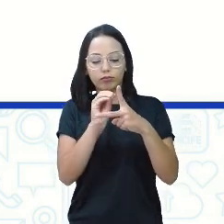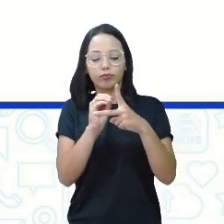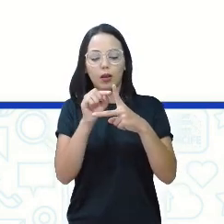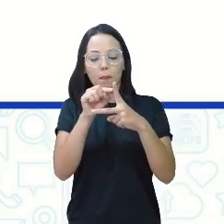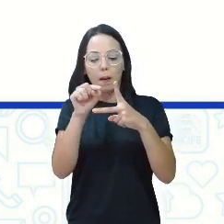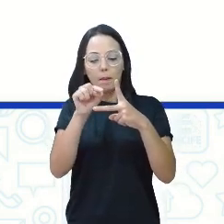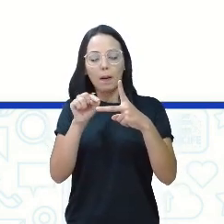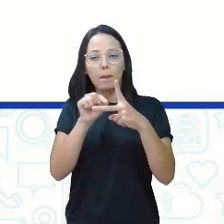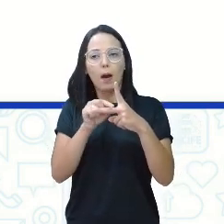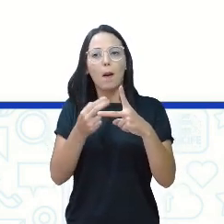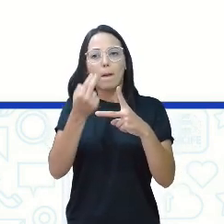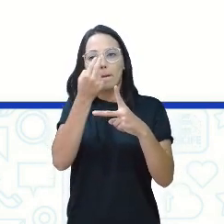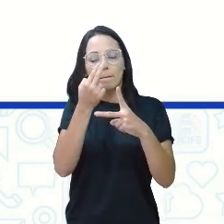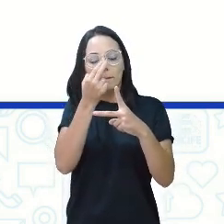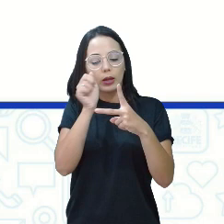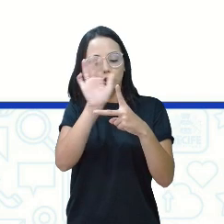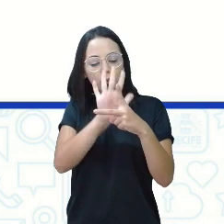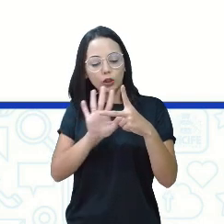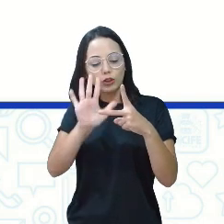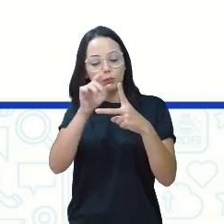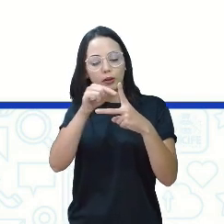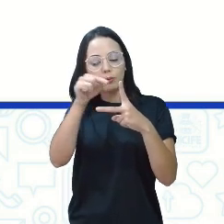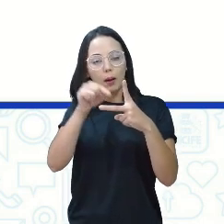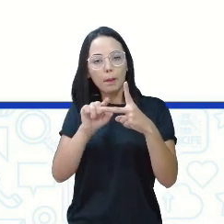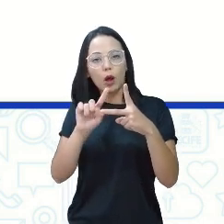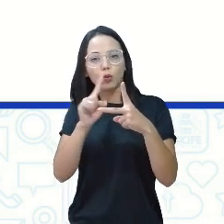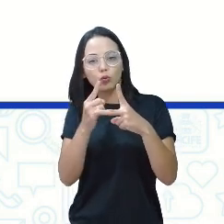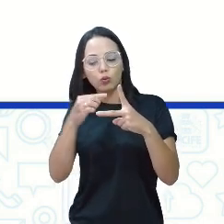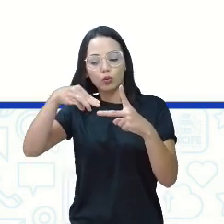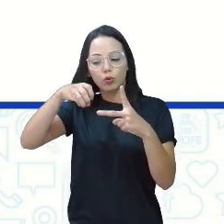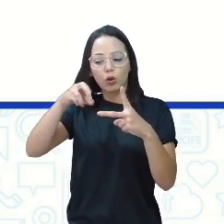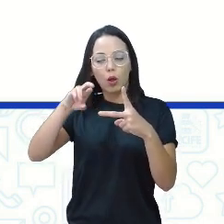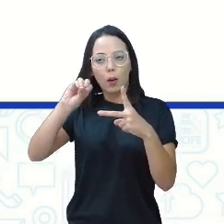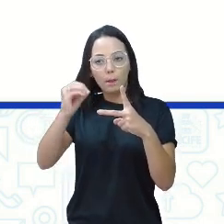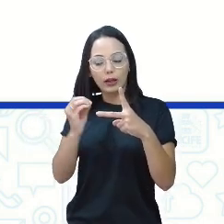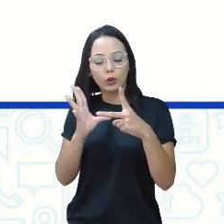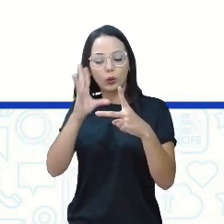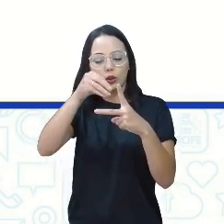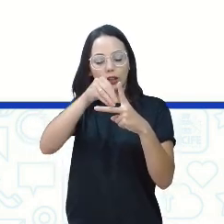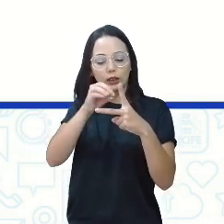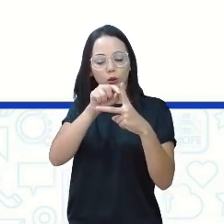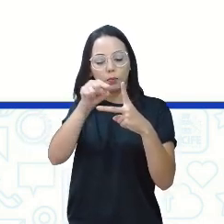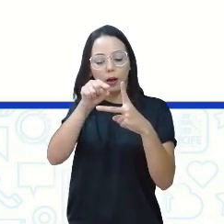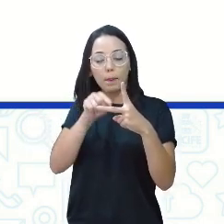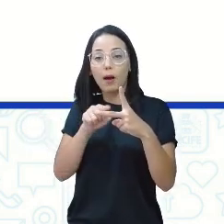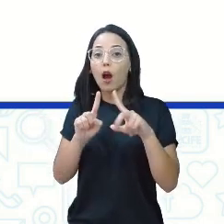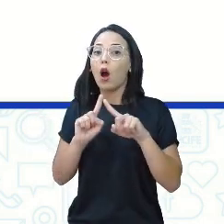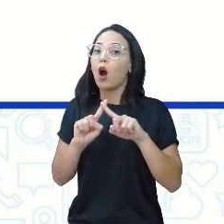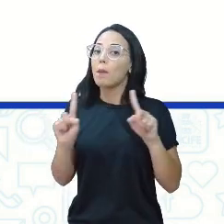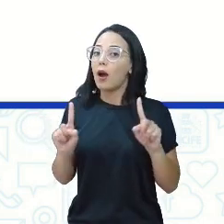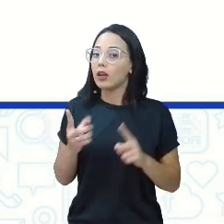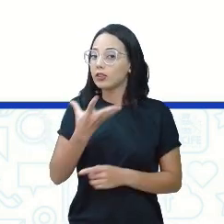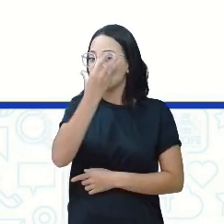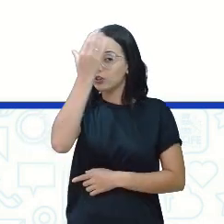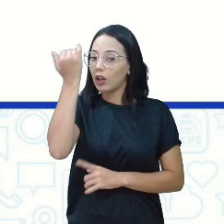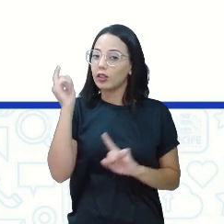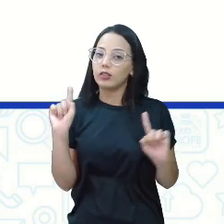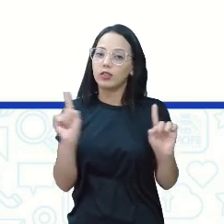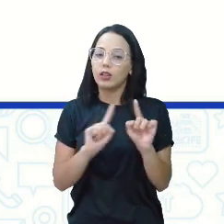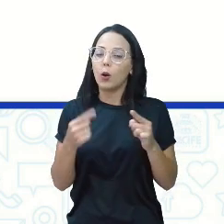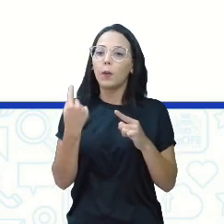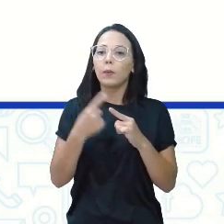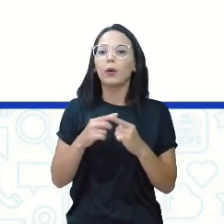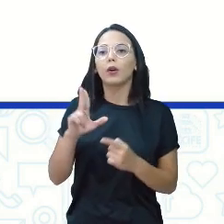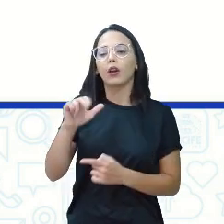Aqui a gente vai ter o mesmo espaço ocupado, né, 1 metro por 1 metro, ocupei essa região. Não esquece que essa unidade